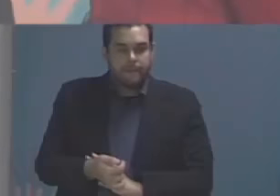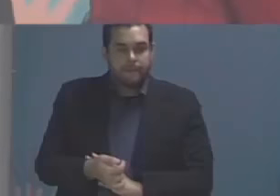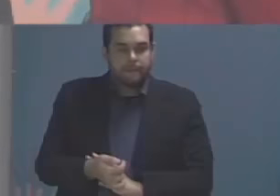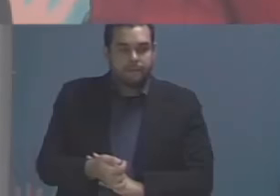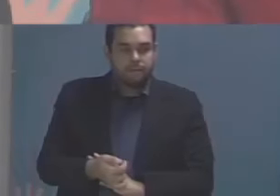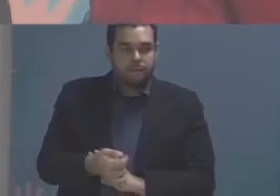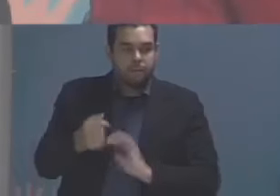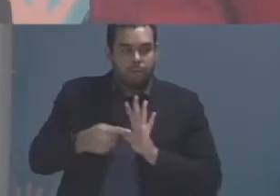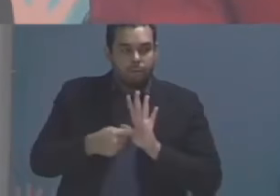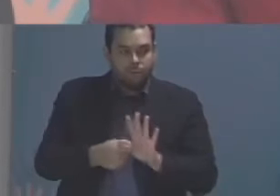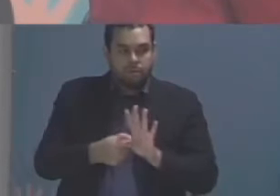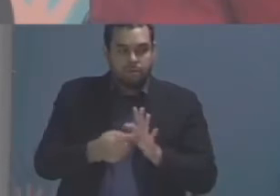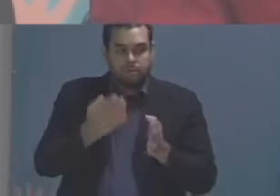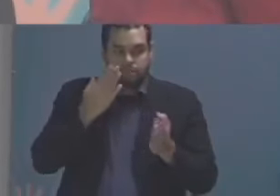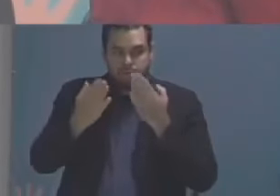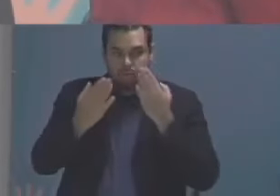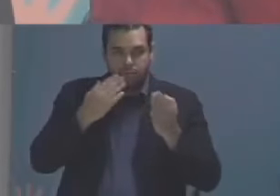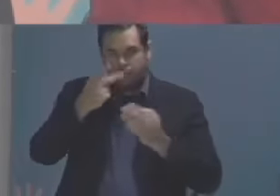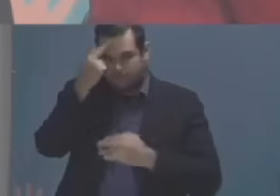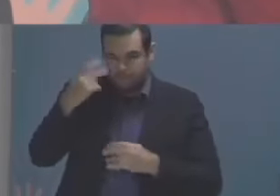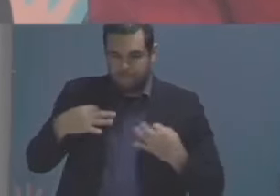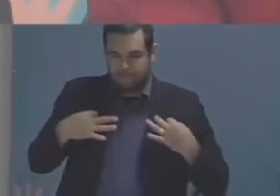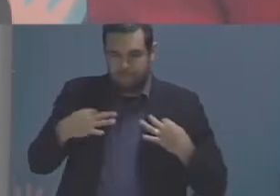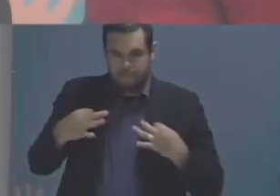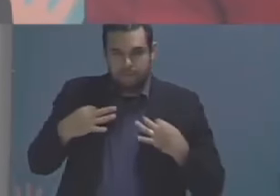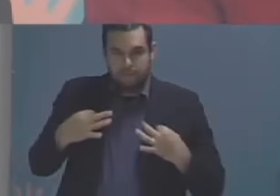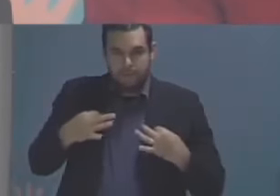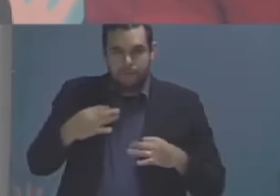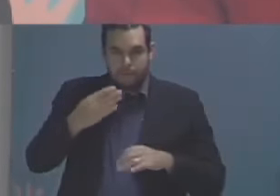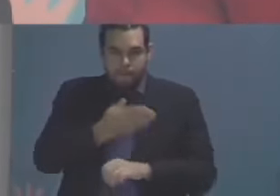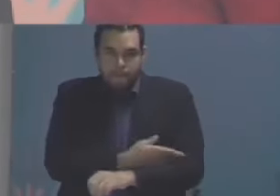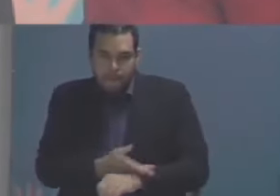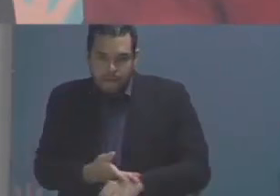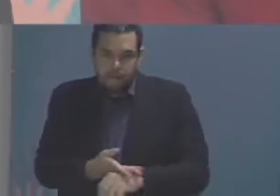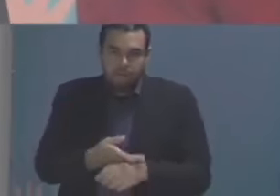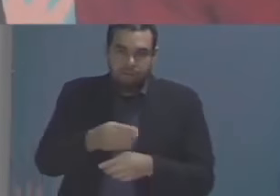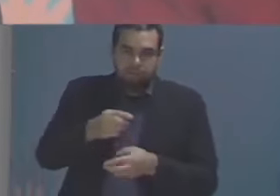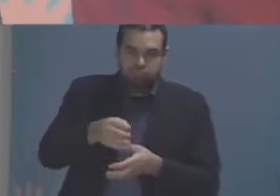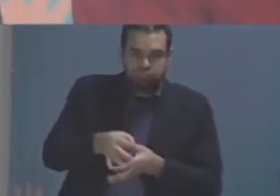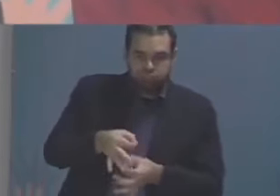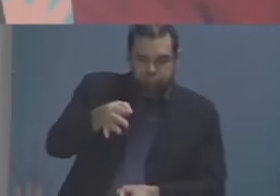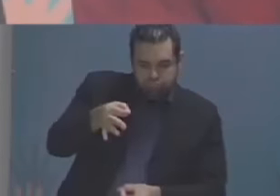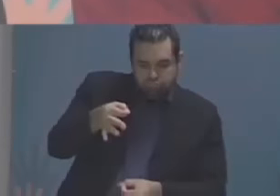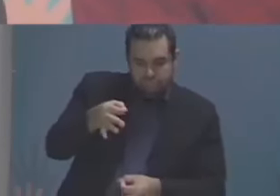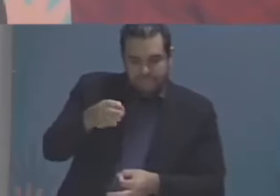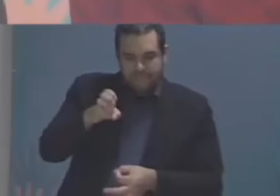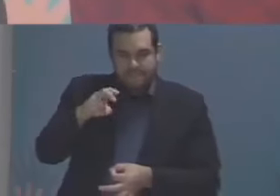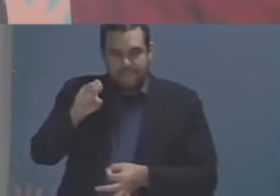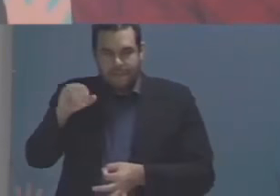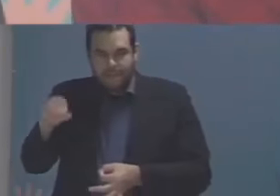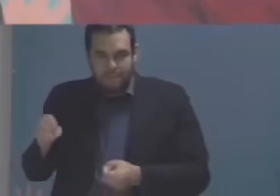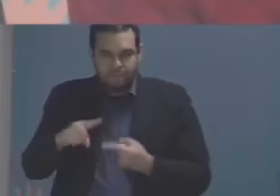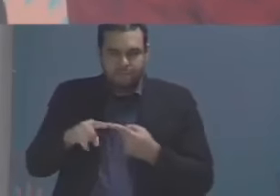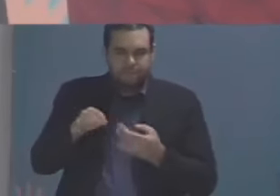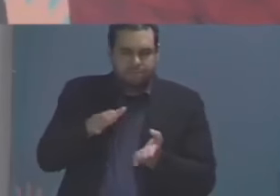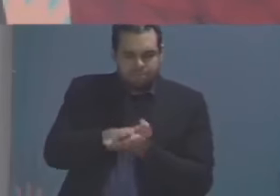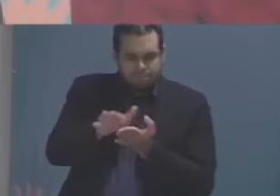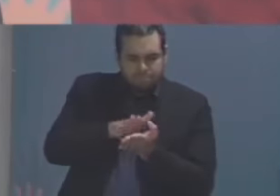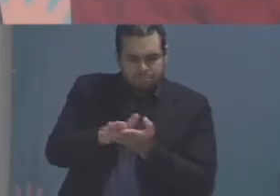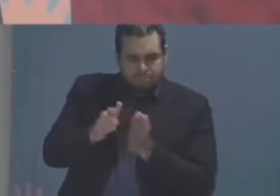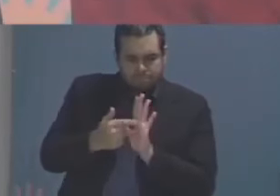vocês evidenciam psicólogas com jalecos, segurando tubos de ensaio. Enfim, em uma campanha impressa também,